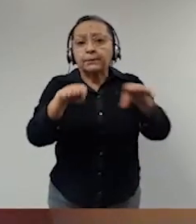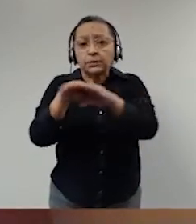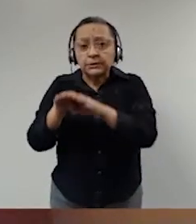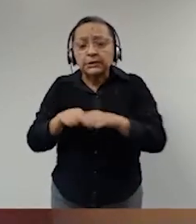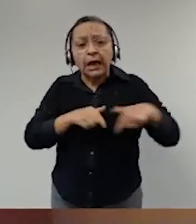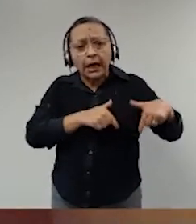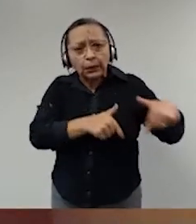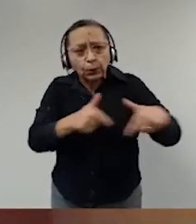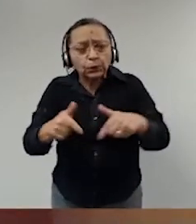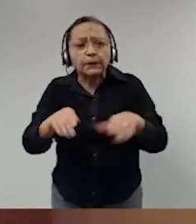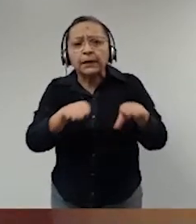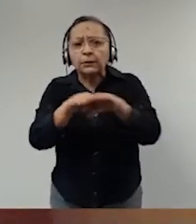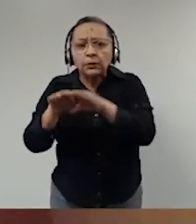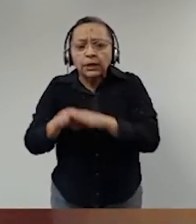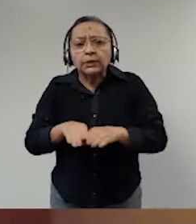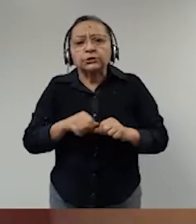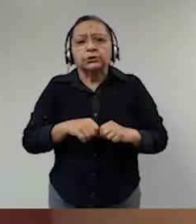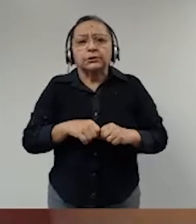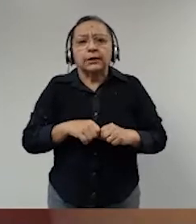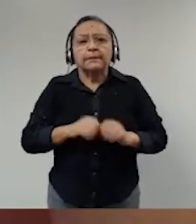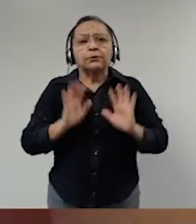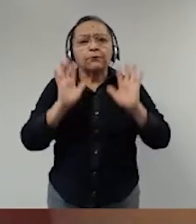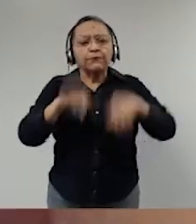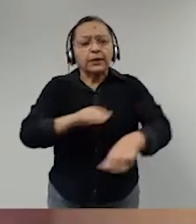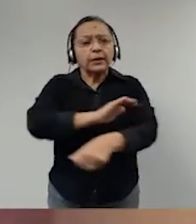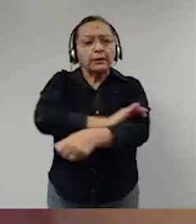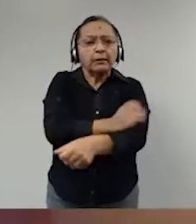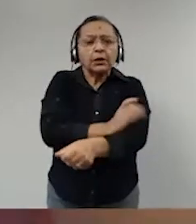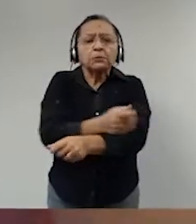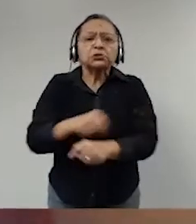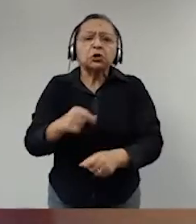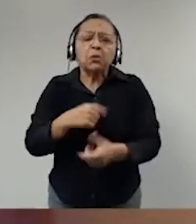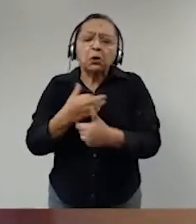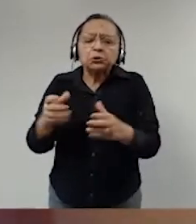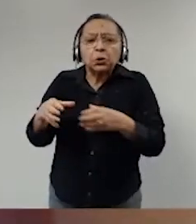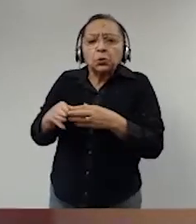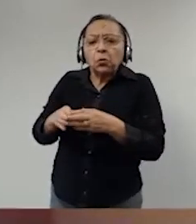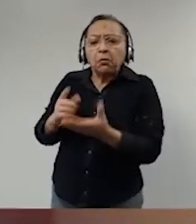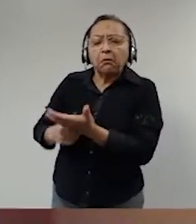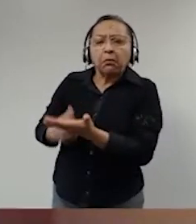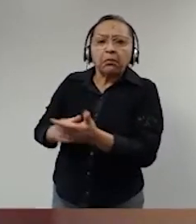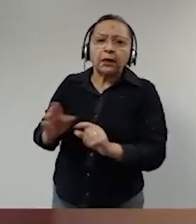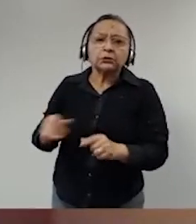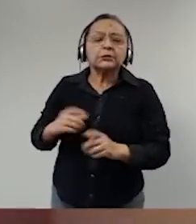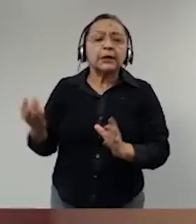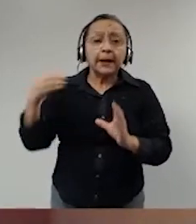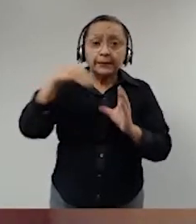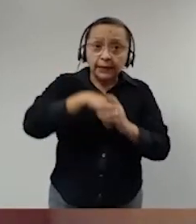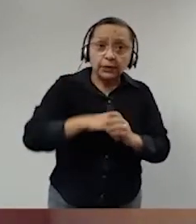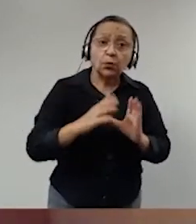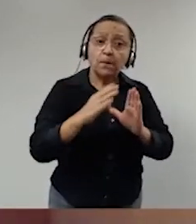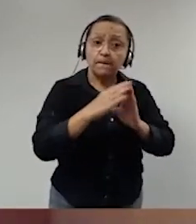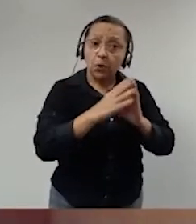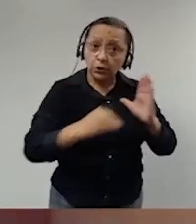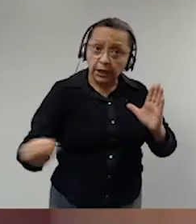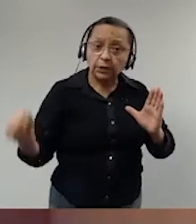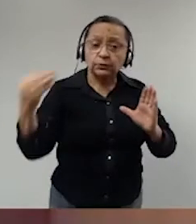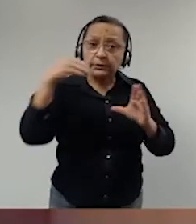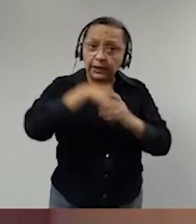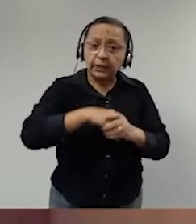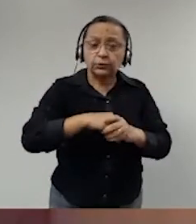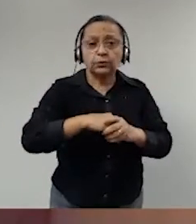o antirracismo não pode ser apenas uma questão retórica, ele tem que ser um modo de organização das instituições. E esse é o desafio que está lançado para a